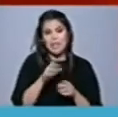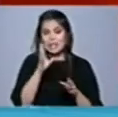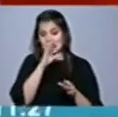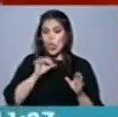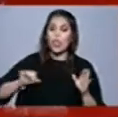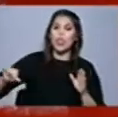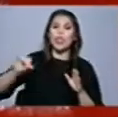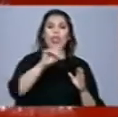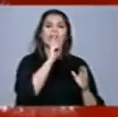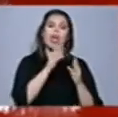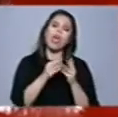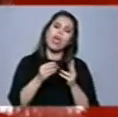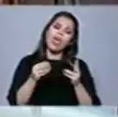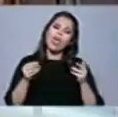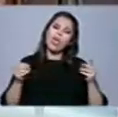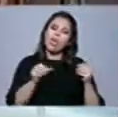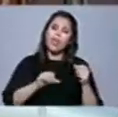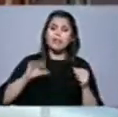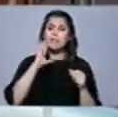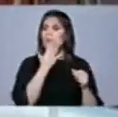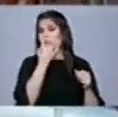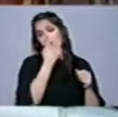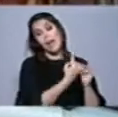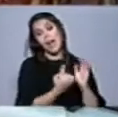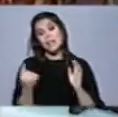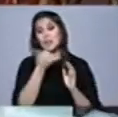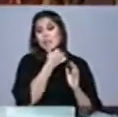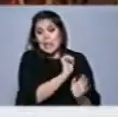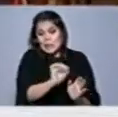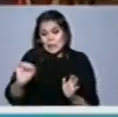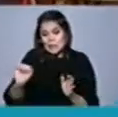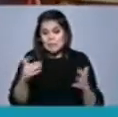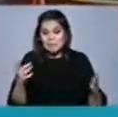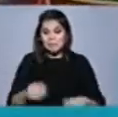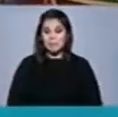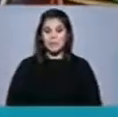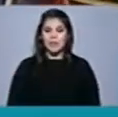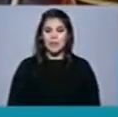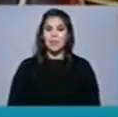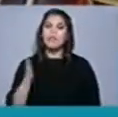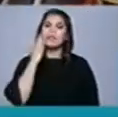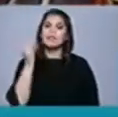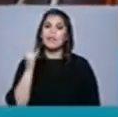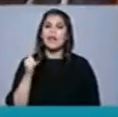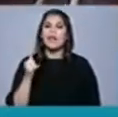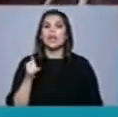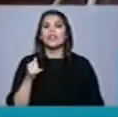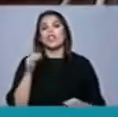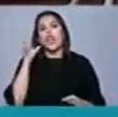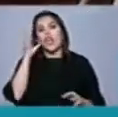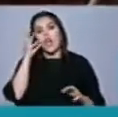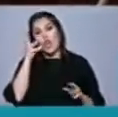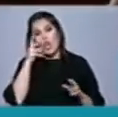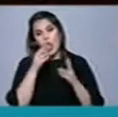regar, deixe-a mais líquida. Eu estou aqui a tentar que o vapor do calor se